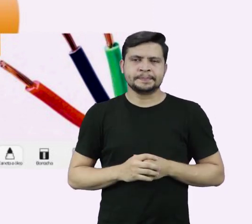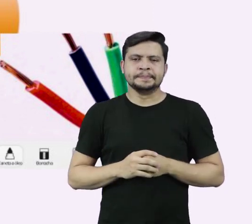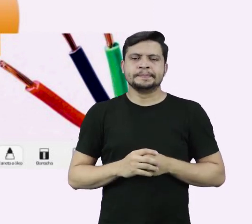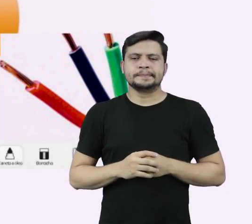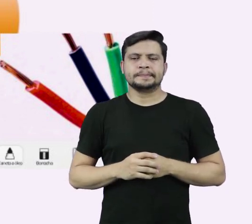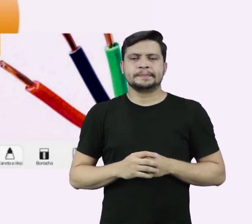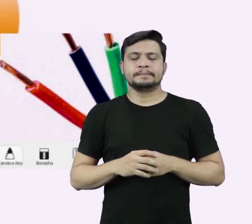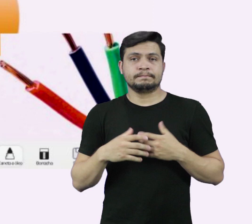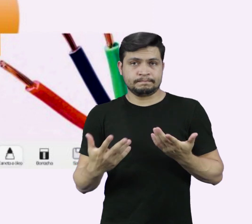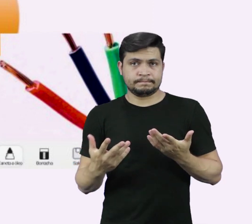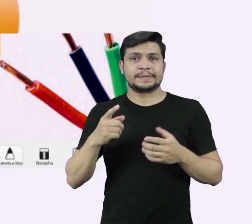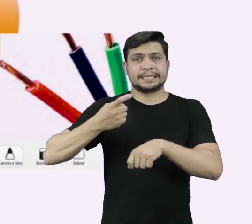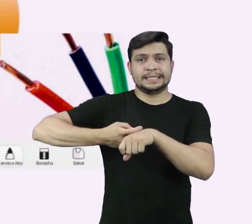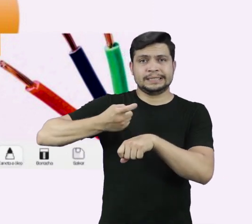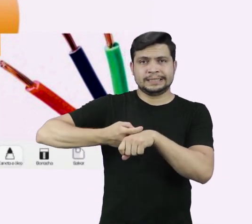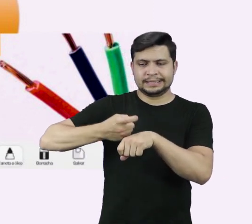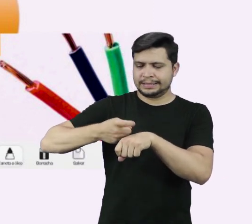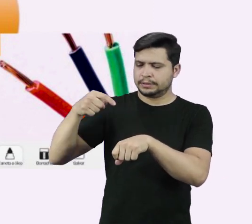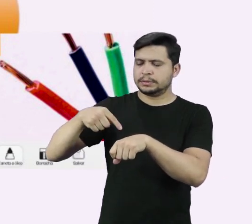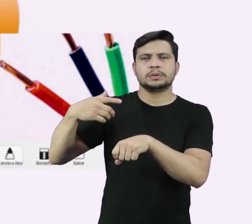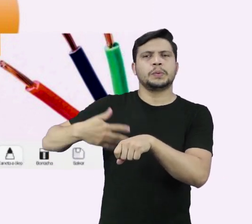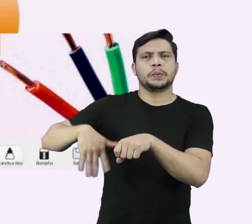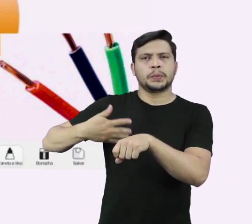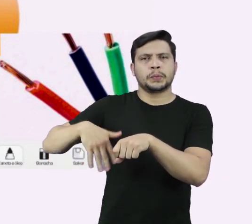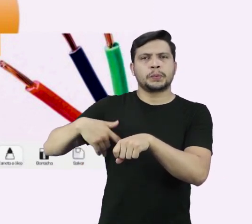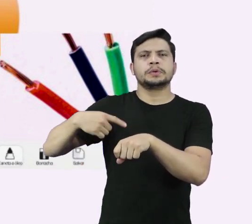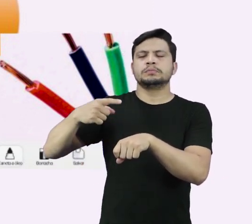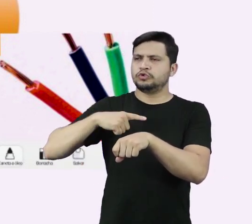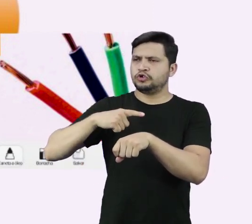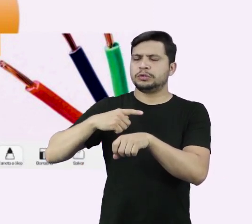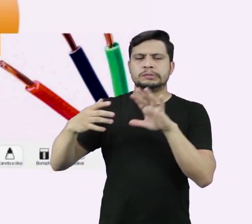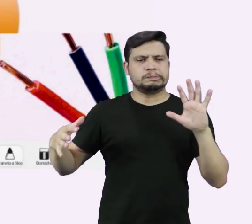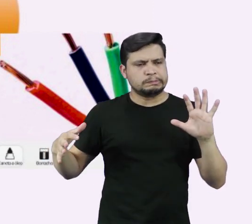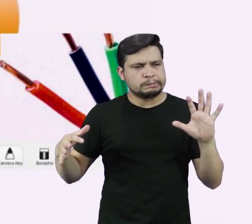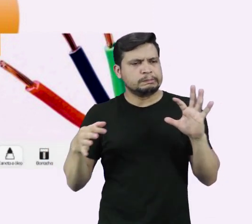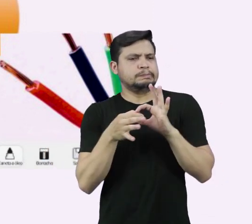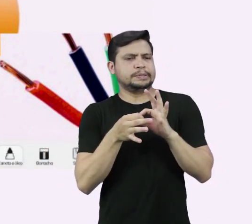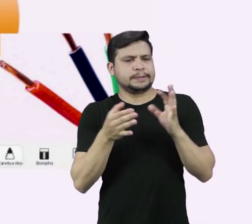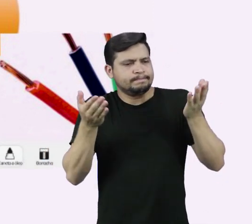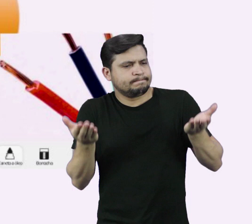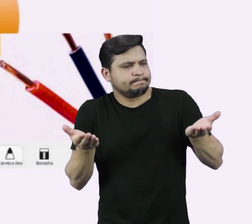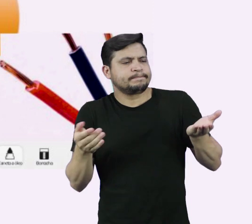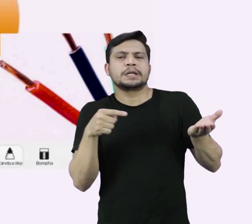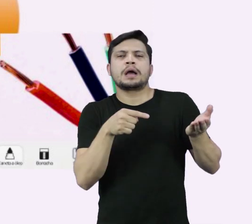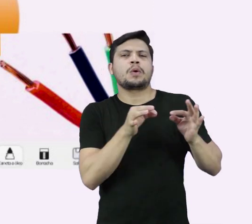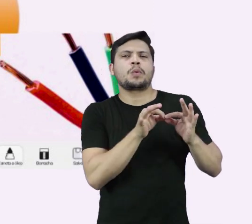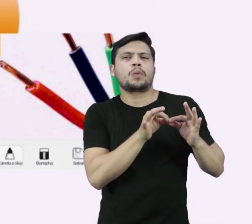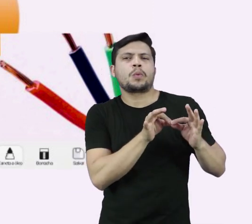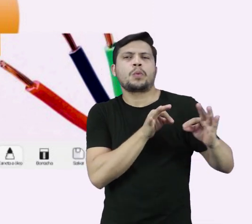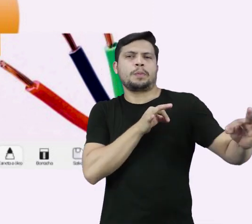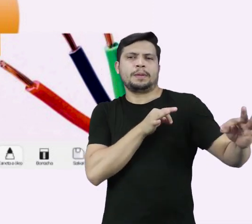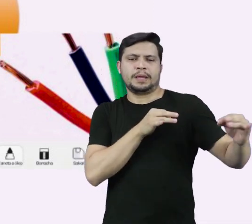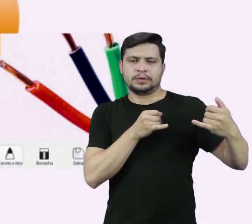de que, no caso, a resistência ela era diretamente proporcional ao comprimento, né, que é o símbolo